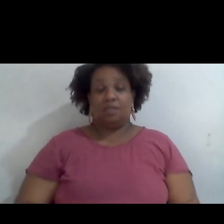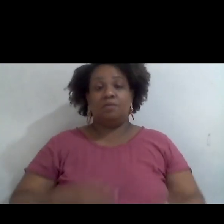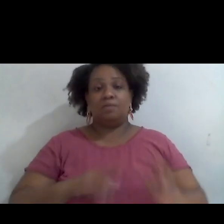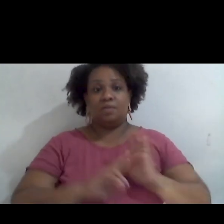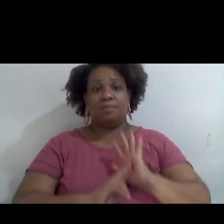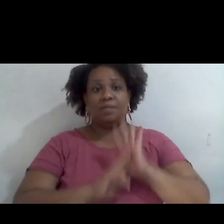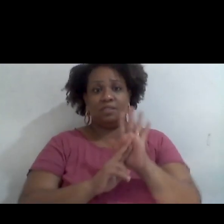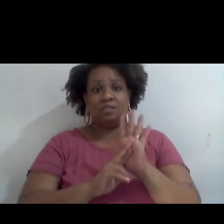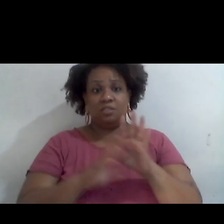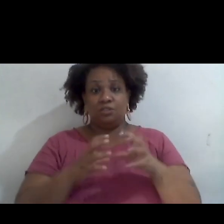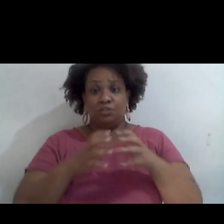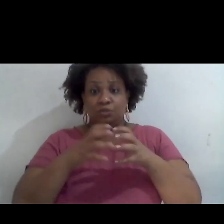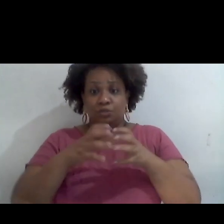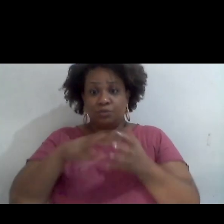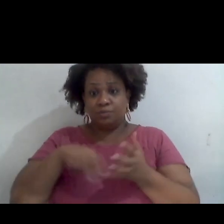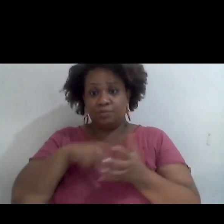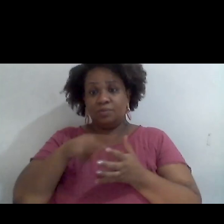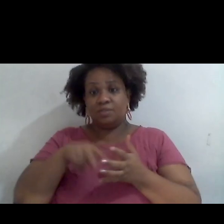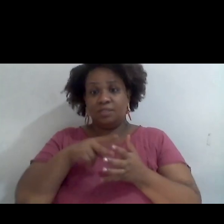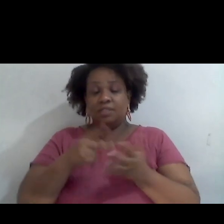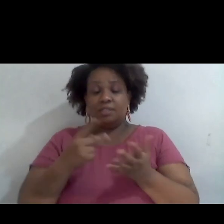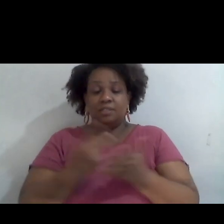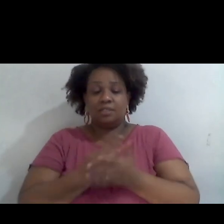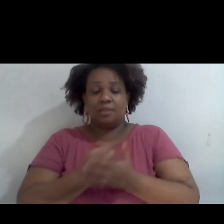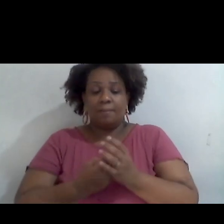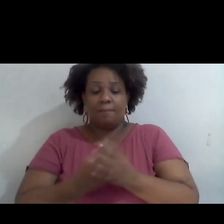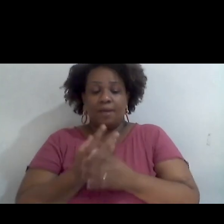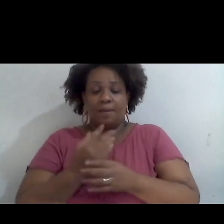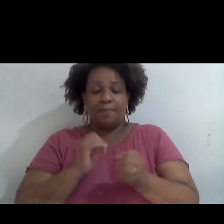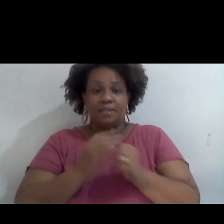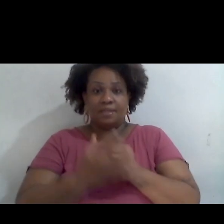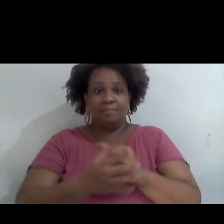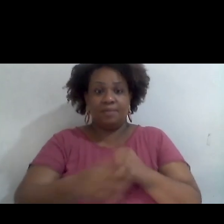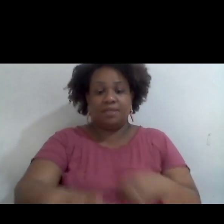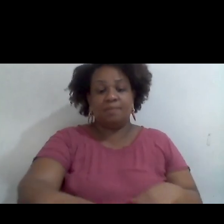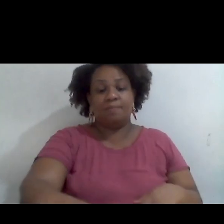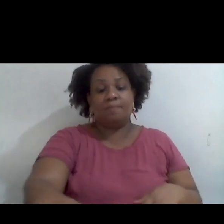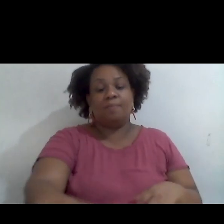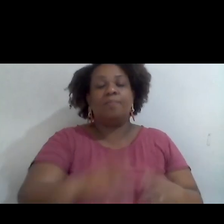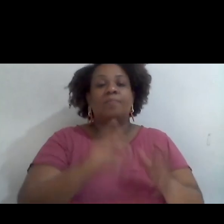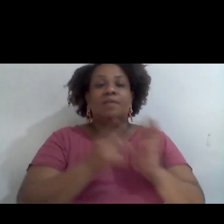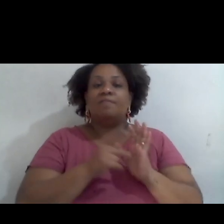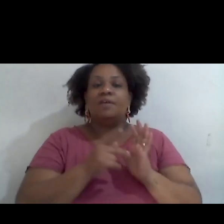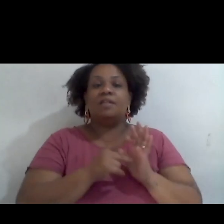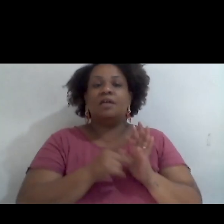Dança, que é um movimento que surgiu durante a pandemia. Na verdade, Reunião Emergente Dança. A gente chama REDB.